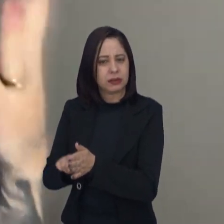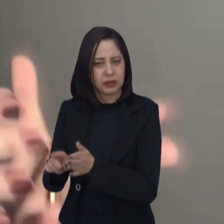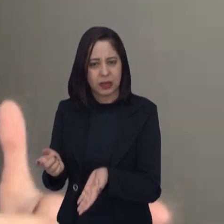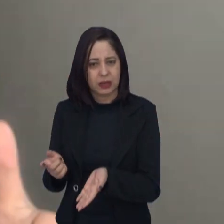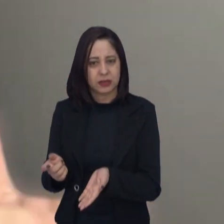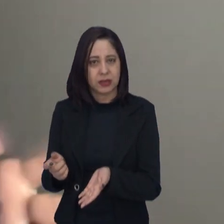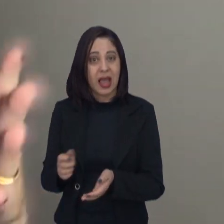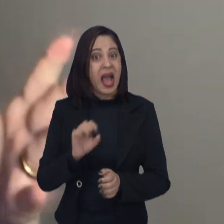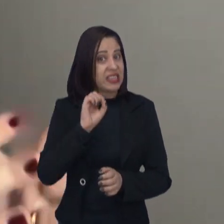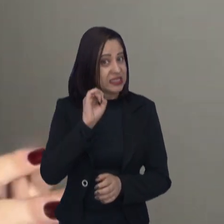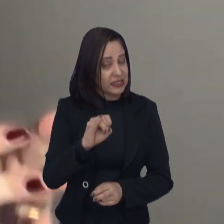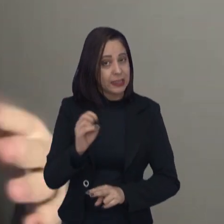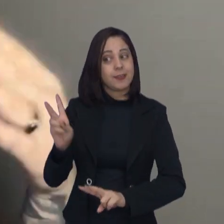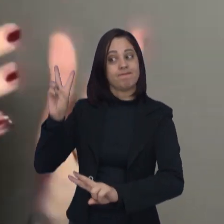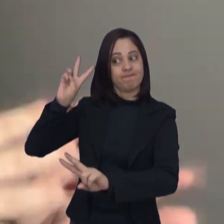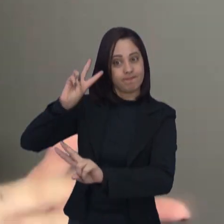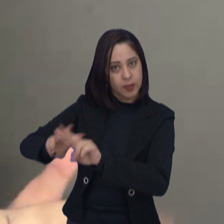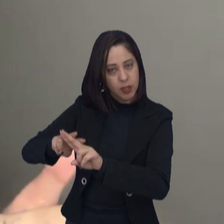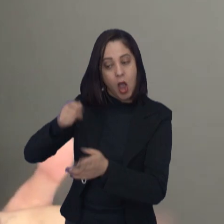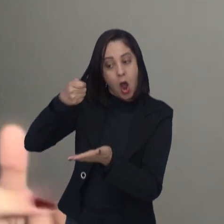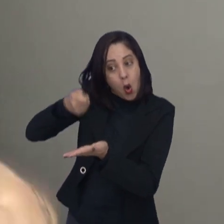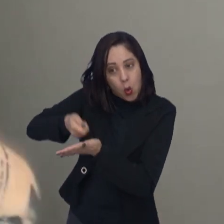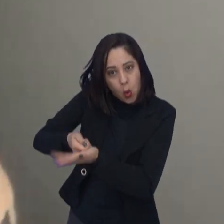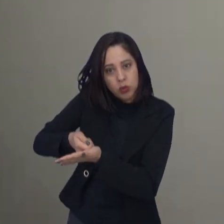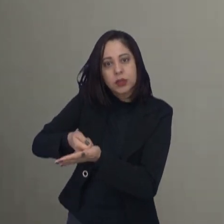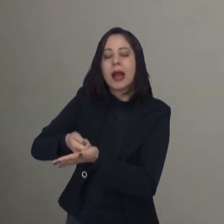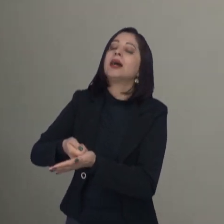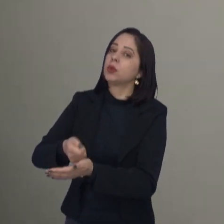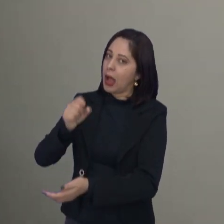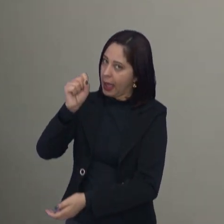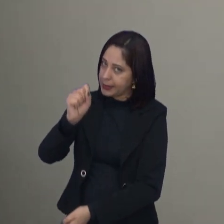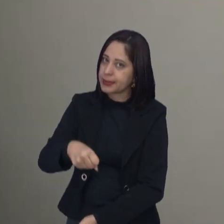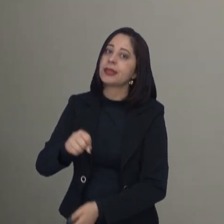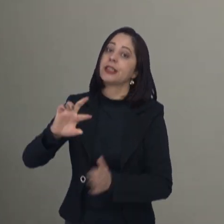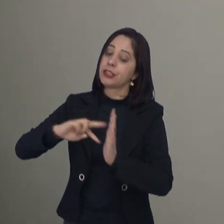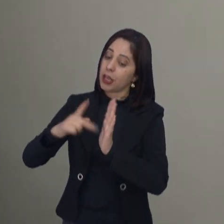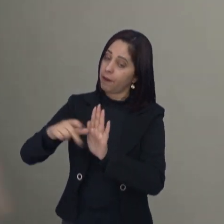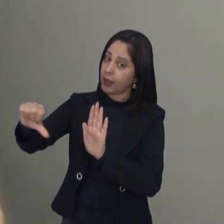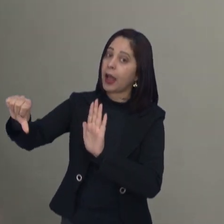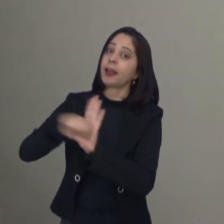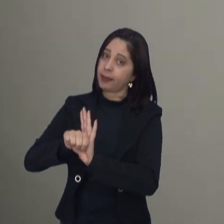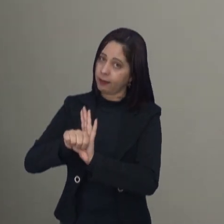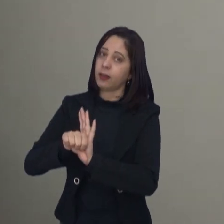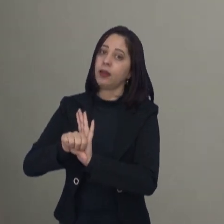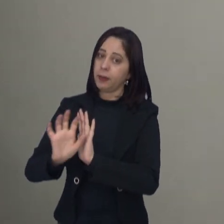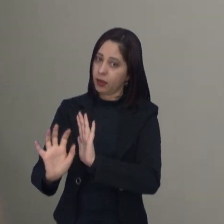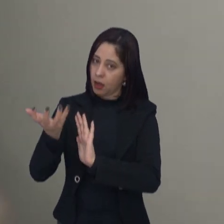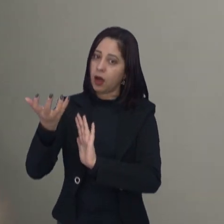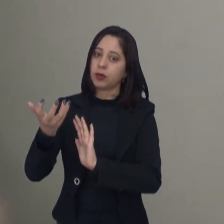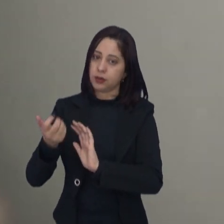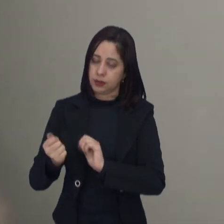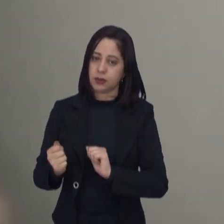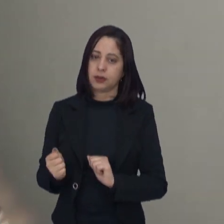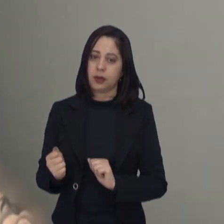foi condenada por algo disso, por algo nesse sentido, aí sim a gente pode entender que ela, de fato, praticou algo dentro